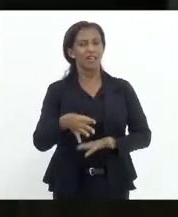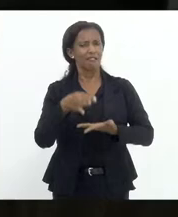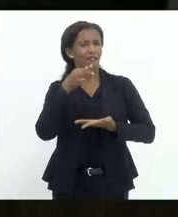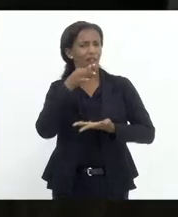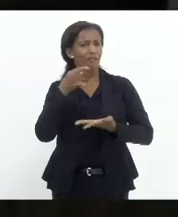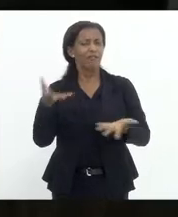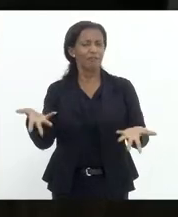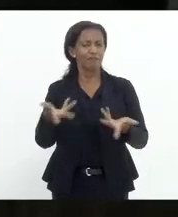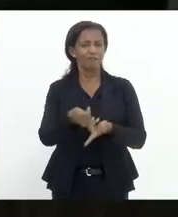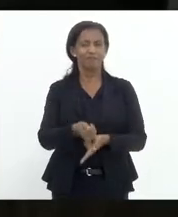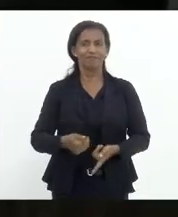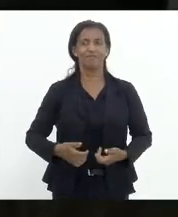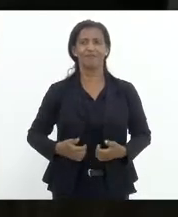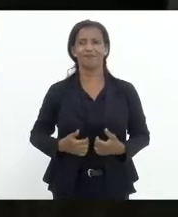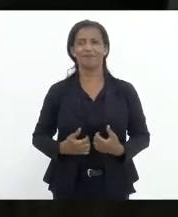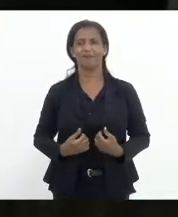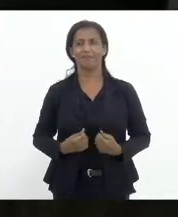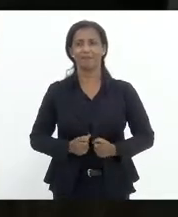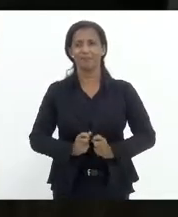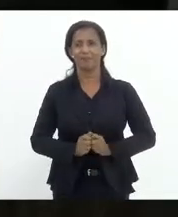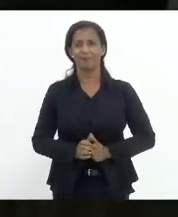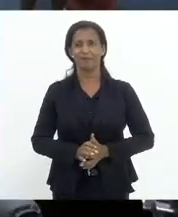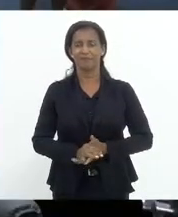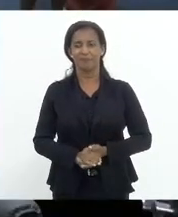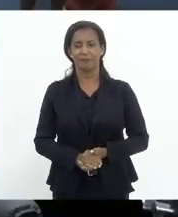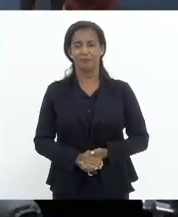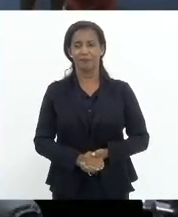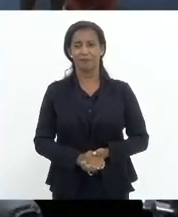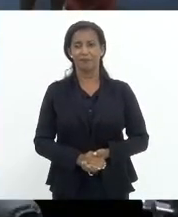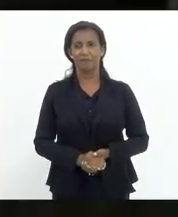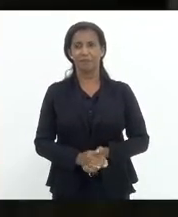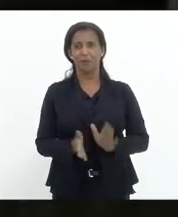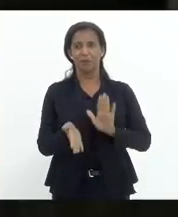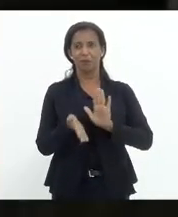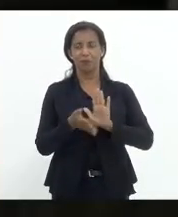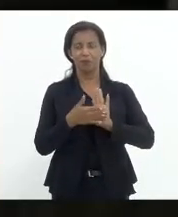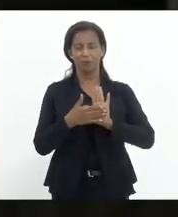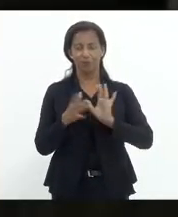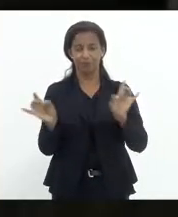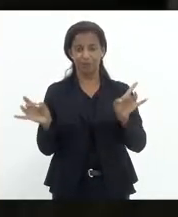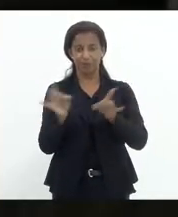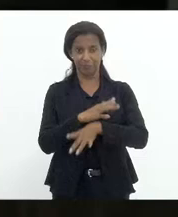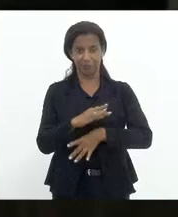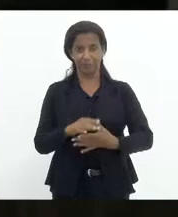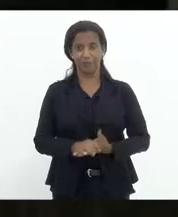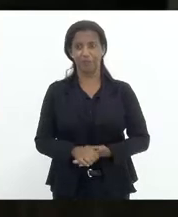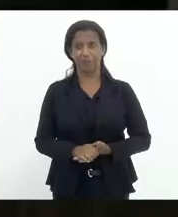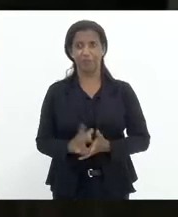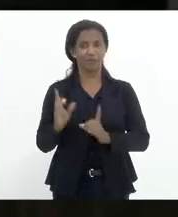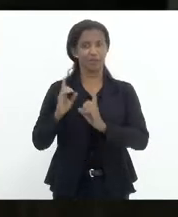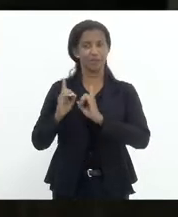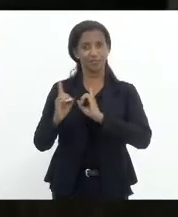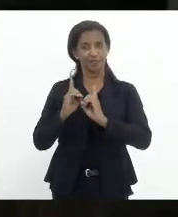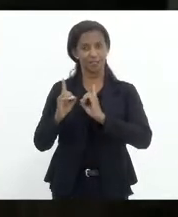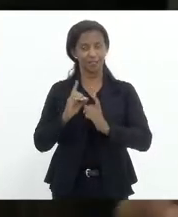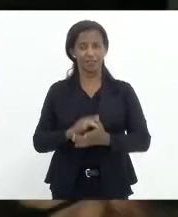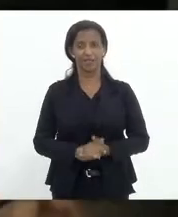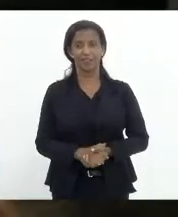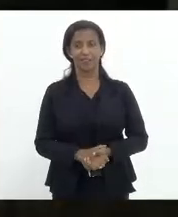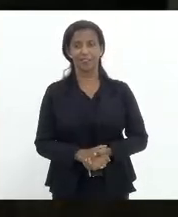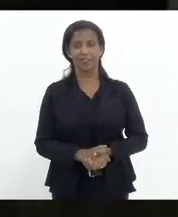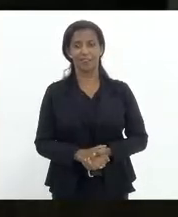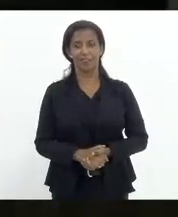bacana lá e os pareceres emitidos em discussão